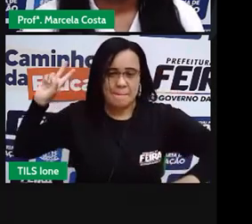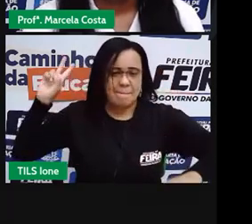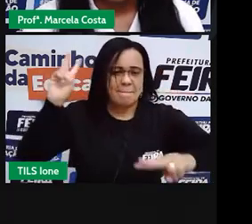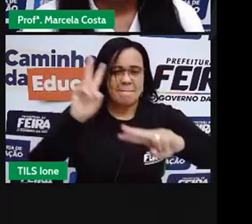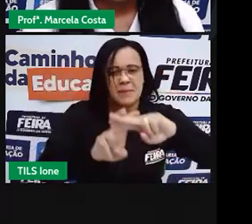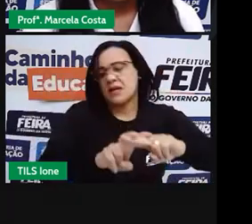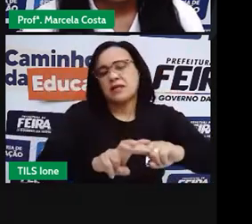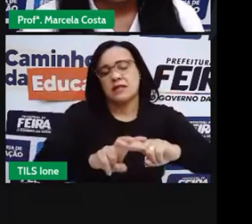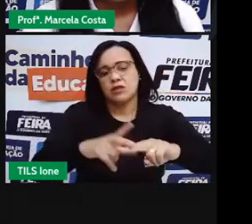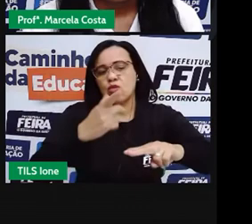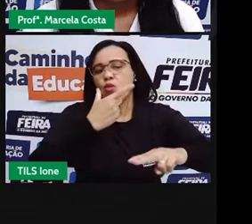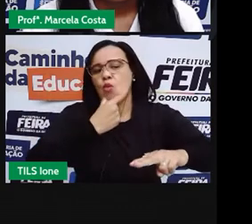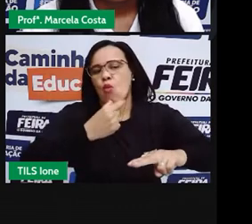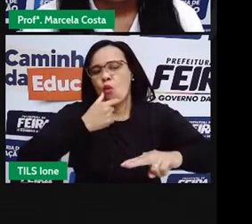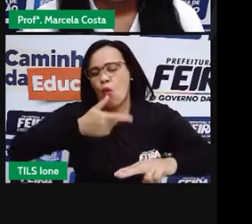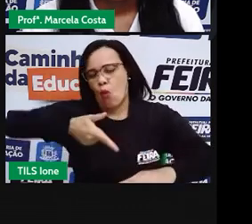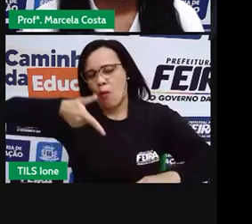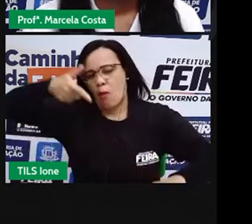Então,